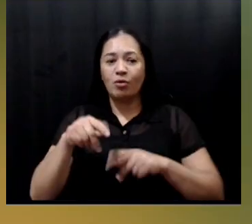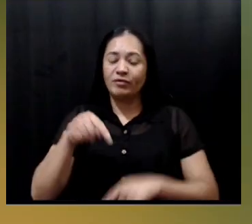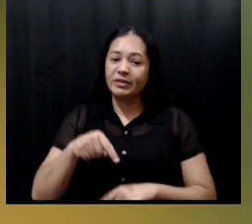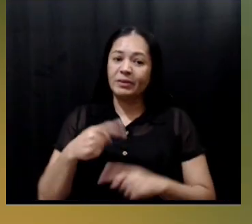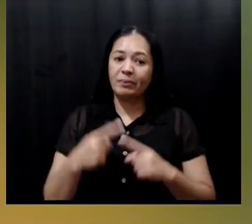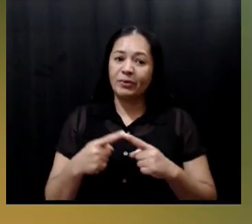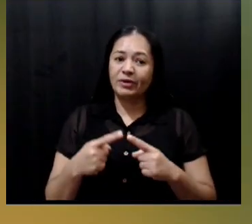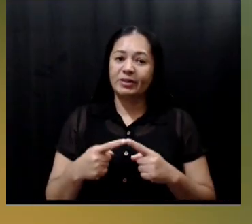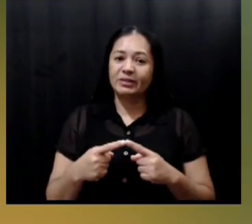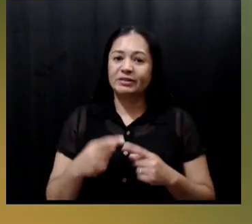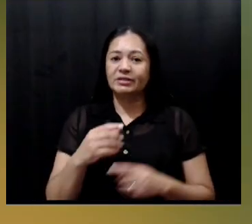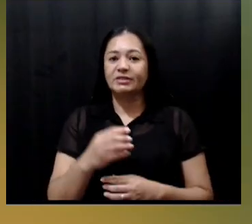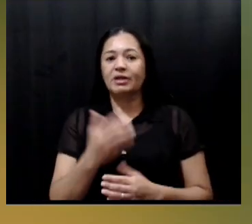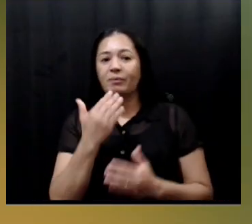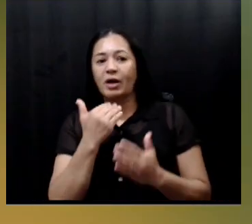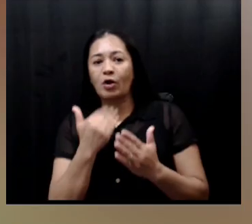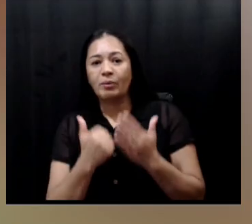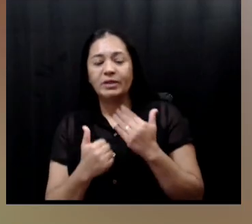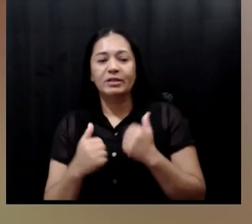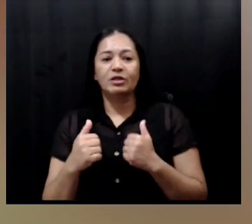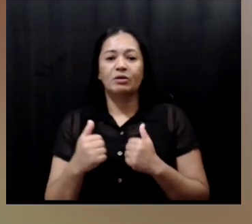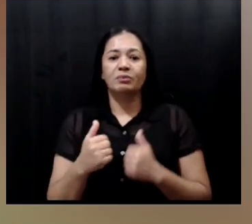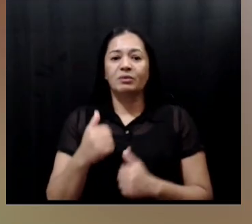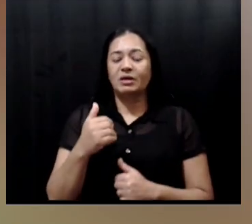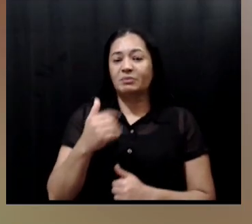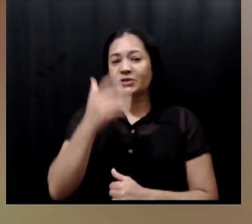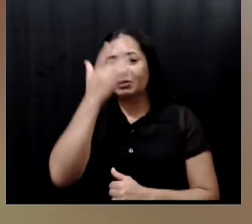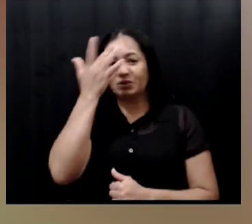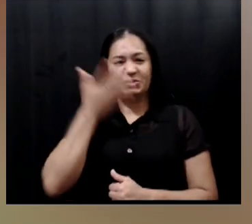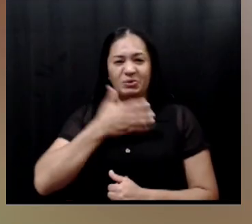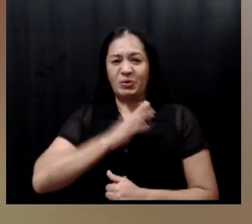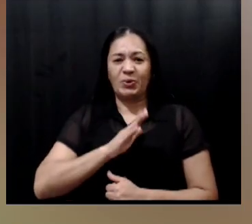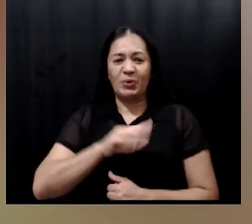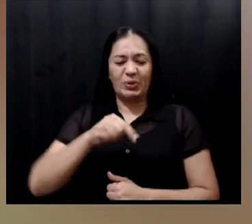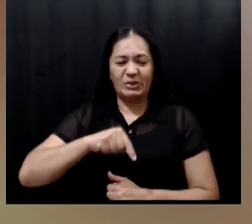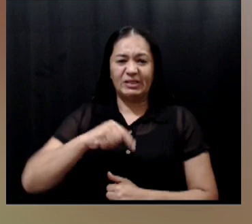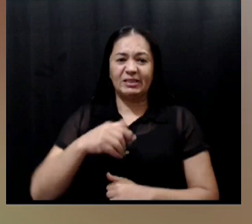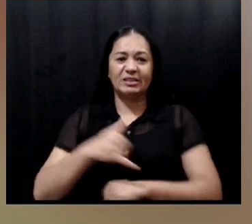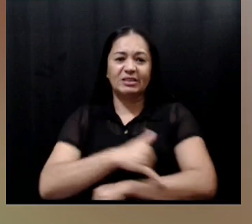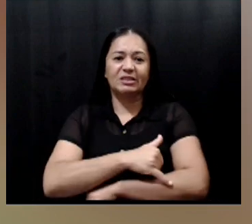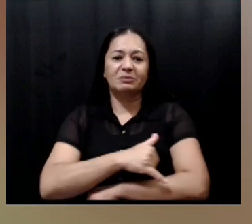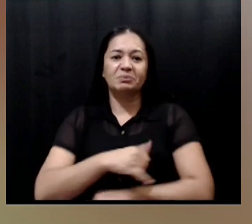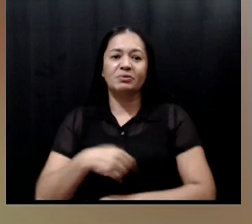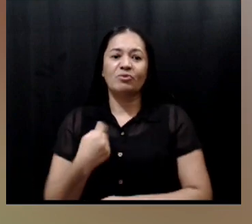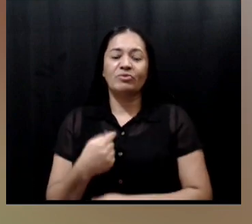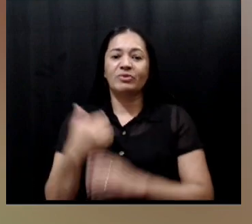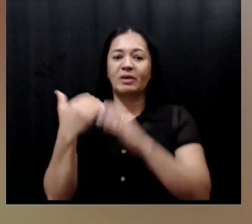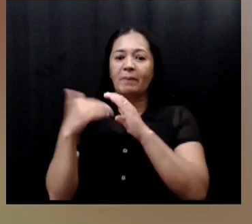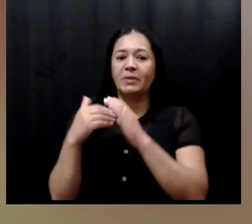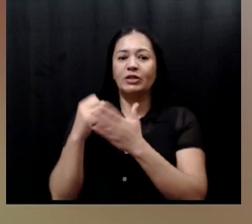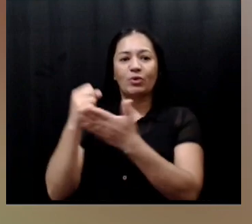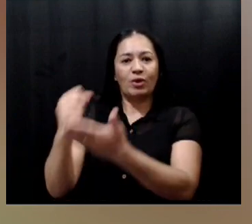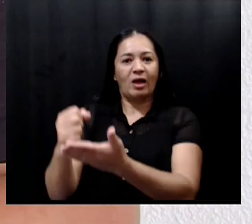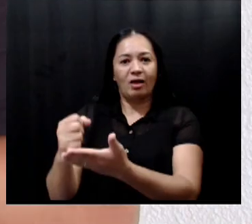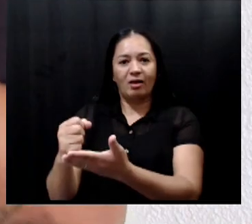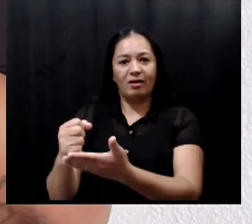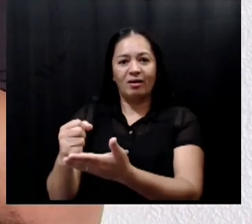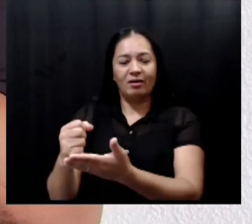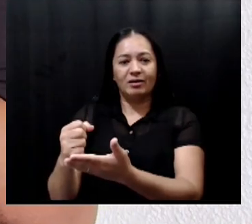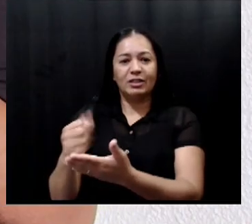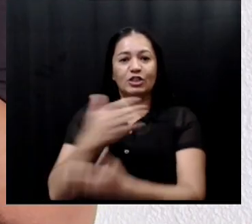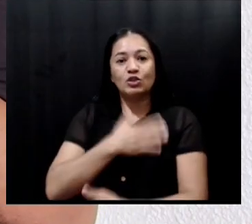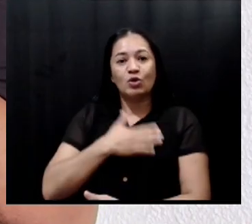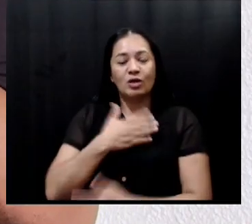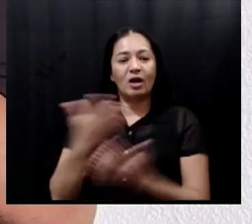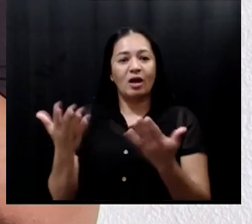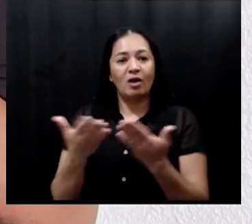que o pessoal não gosta muito e tal e tal. Aí a gente mandou para eles lá, eles gostaram, aí